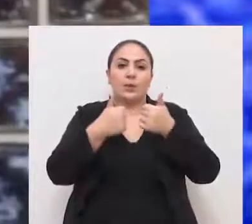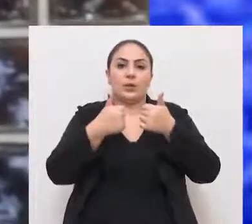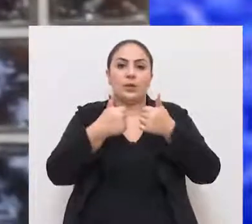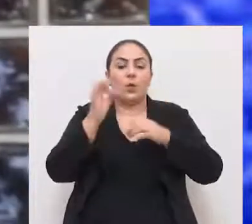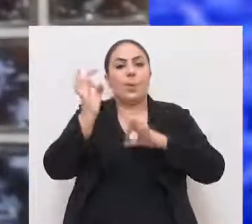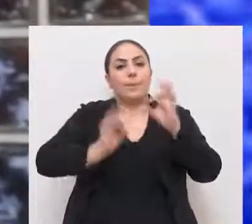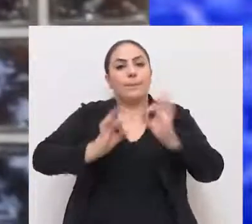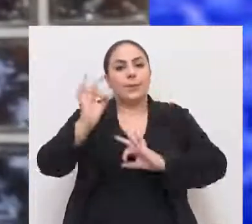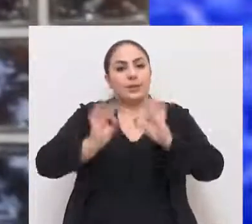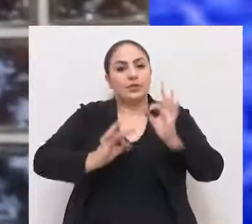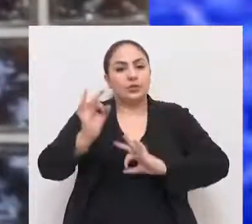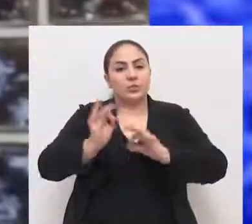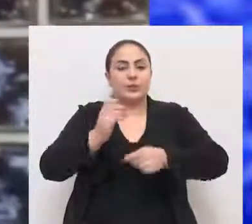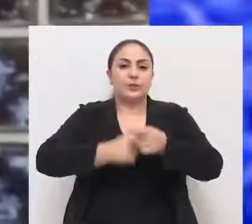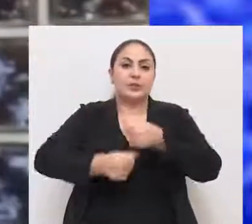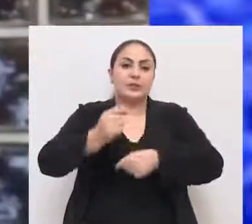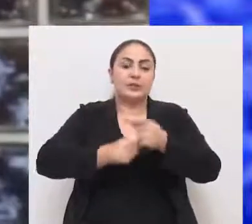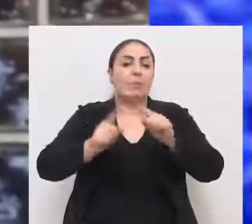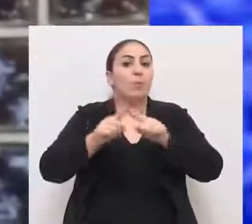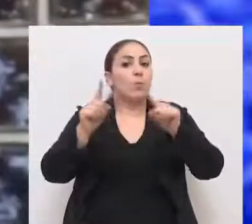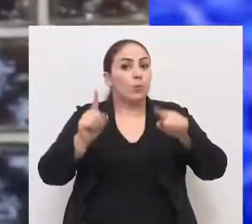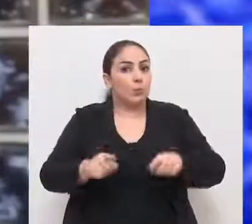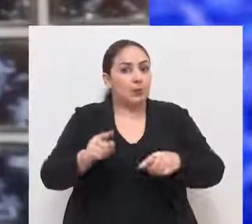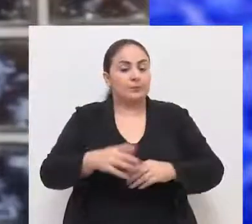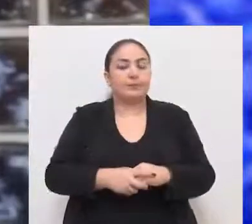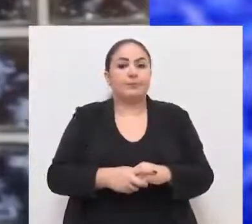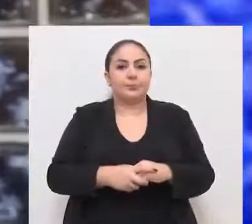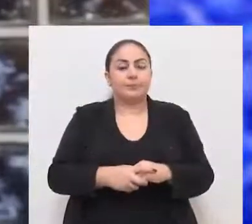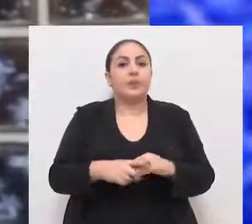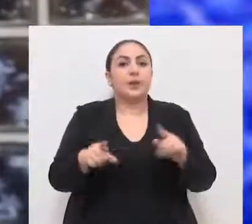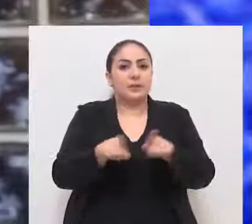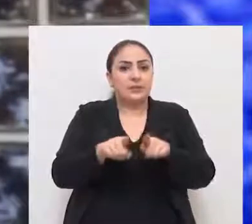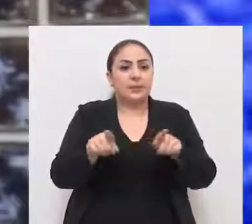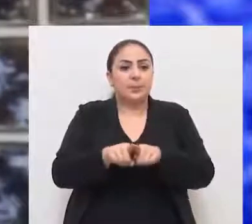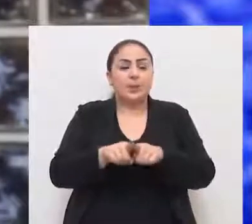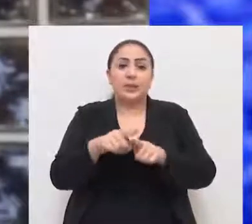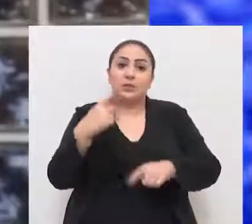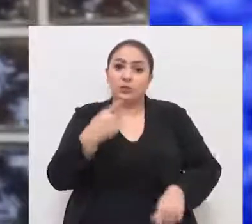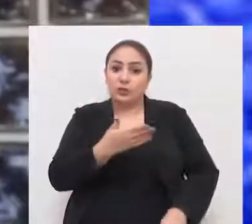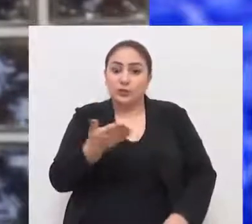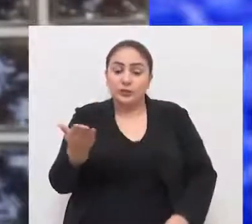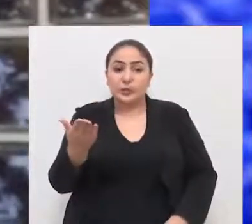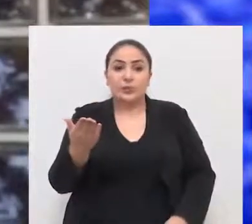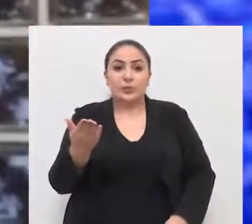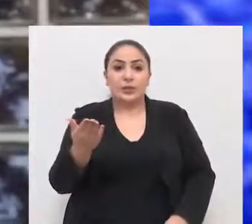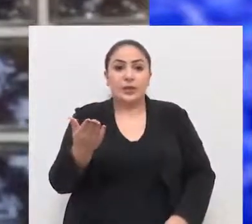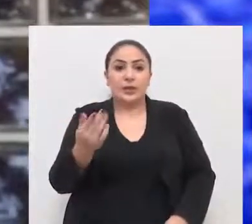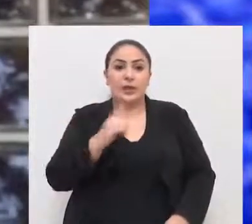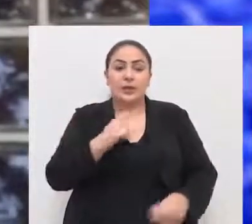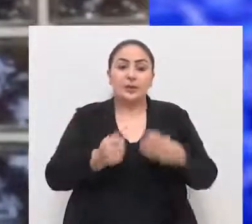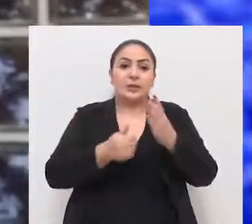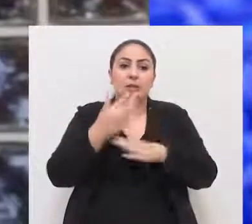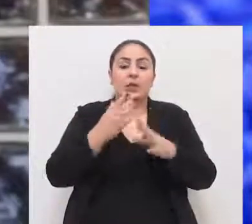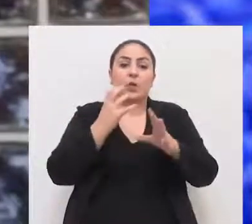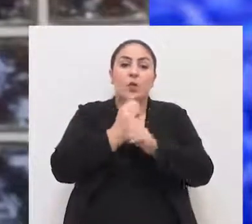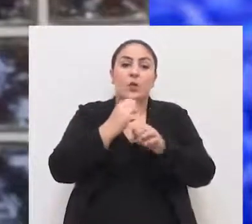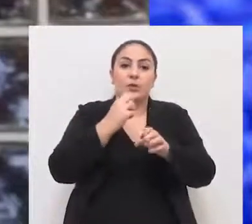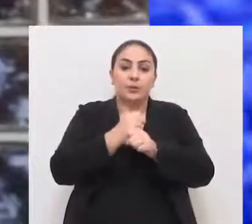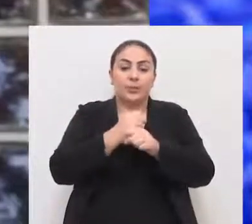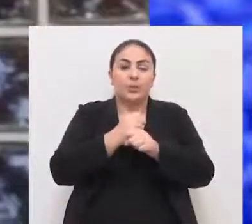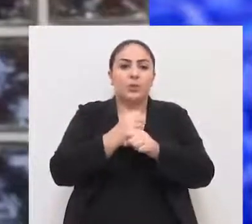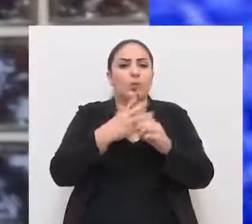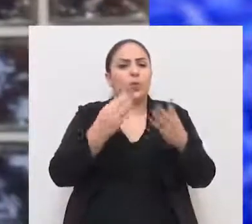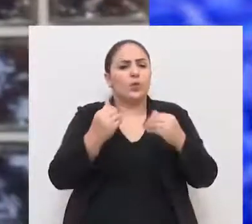o planejamento das finanças públicas. Além disso, ela torna o